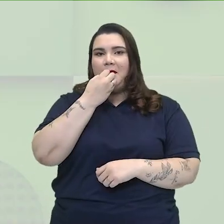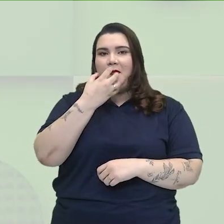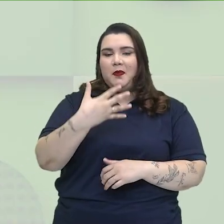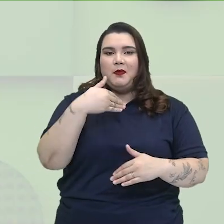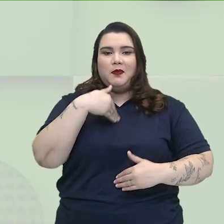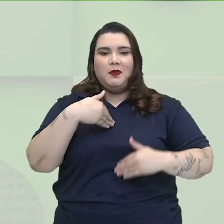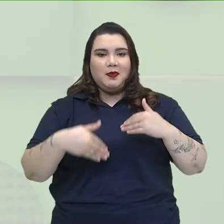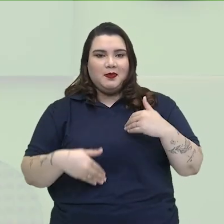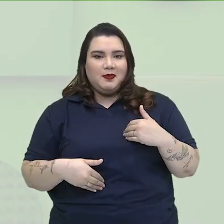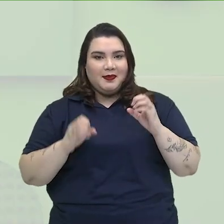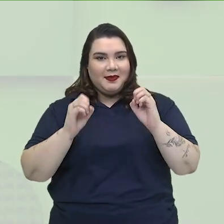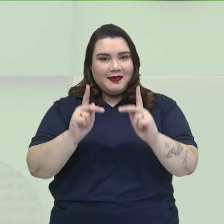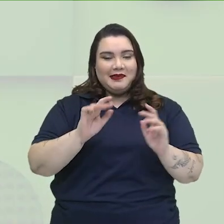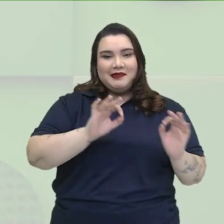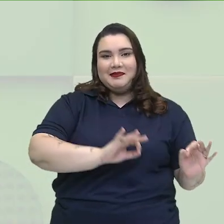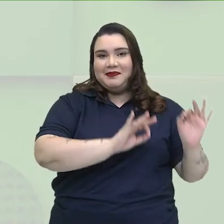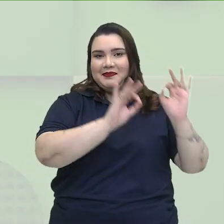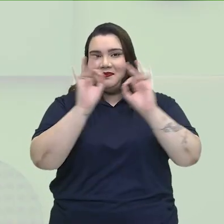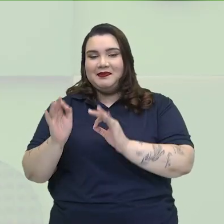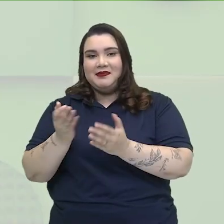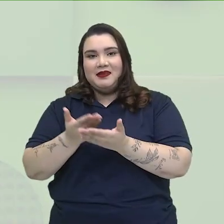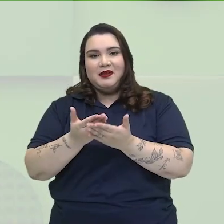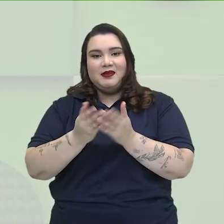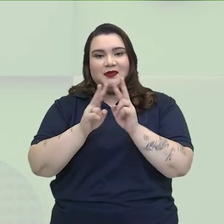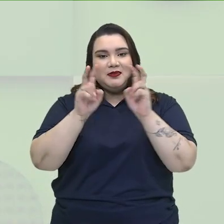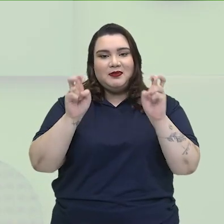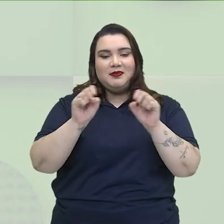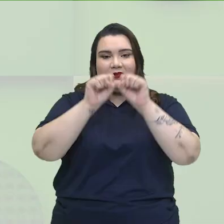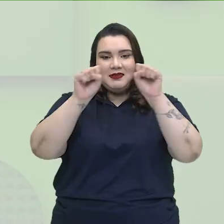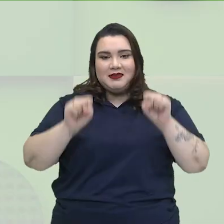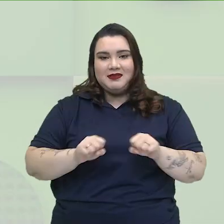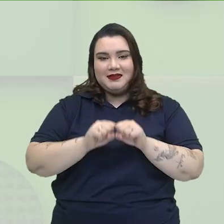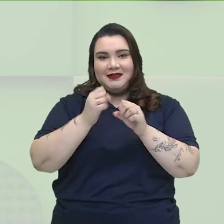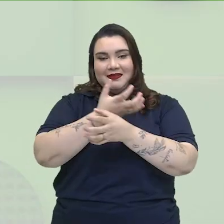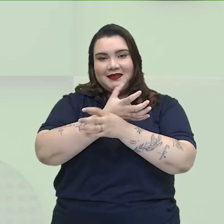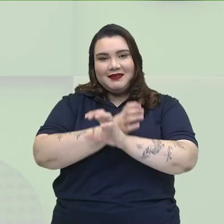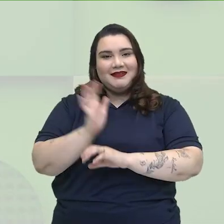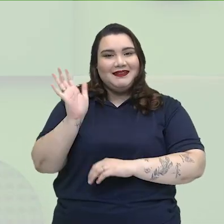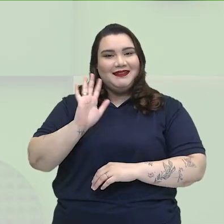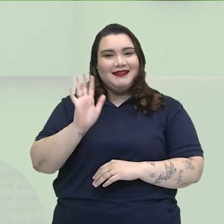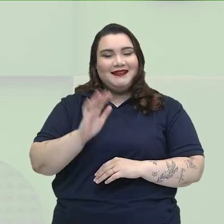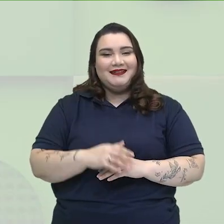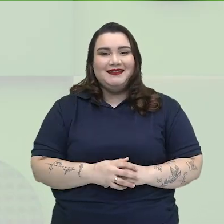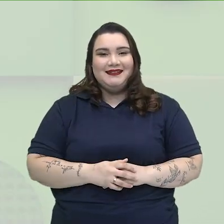articular. Essa foi a nossa aula sobre o sistema esquelético e até a próxima.